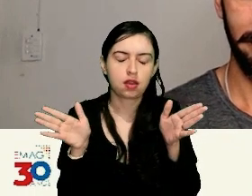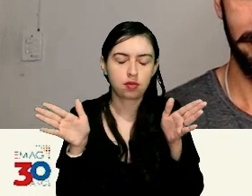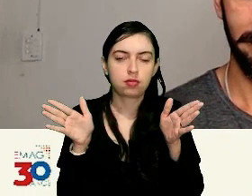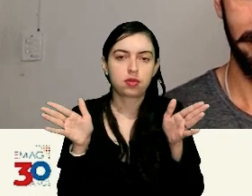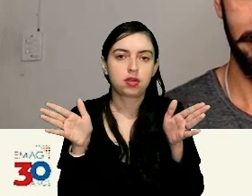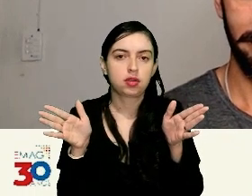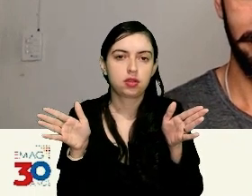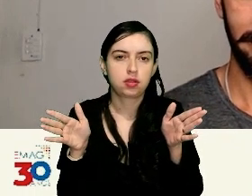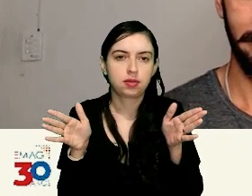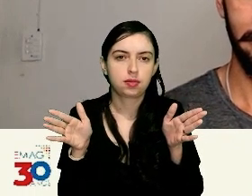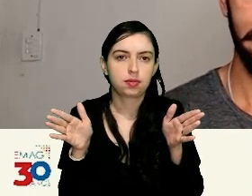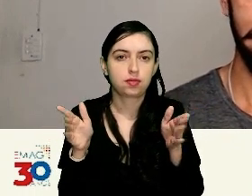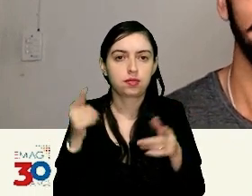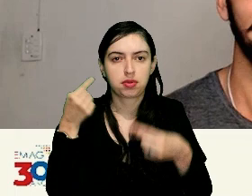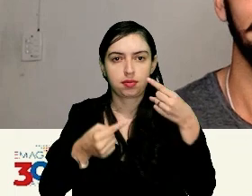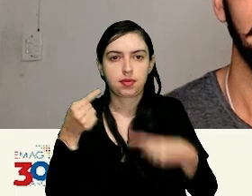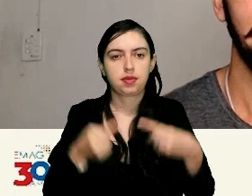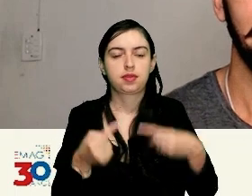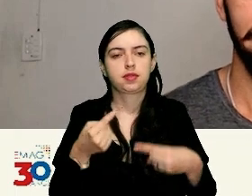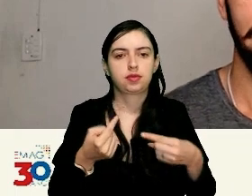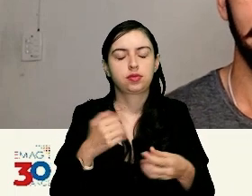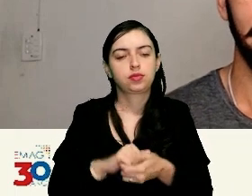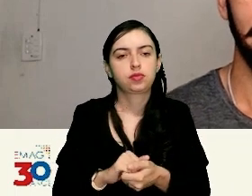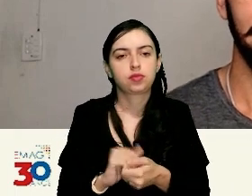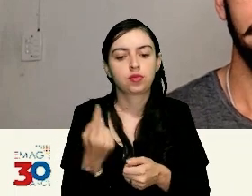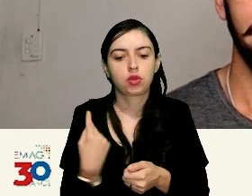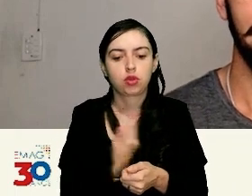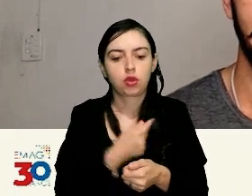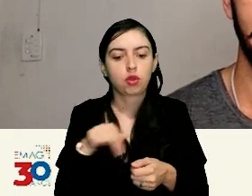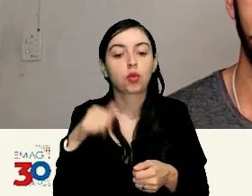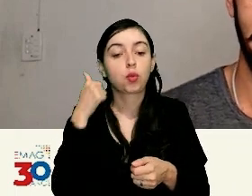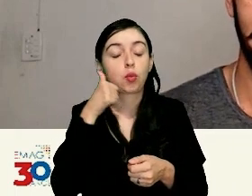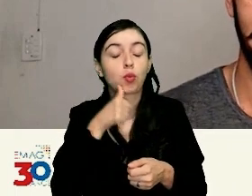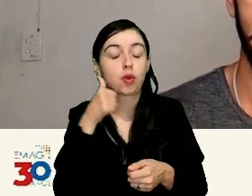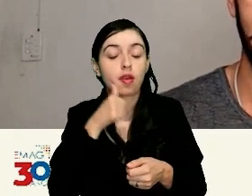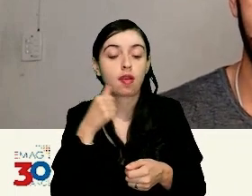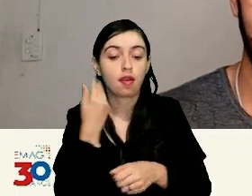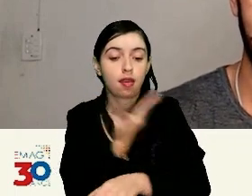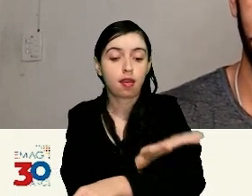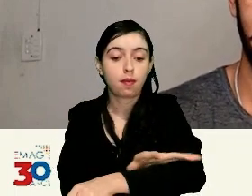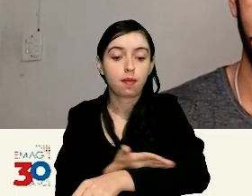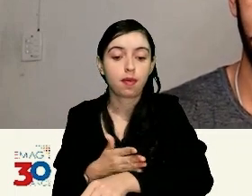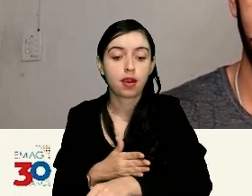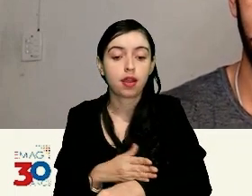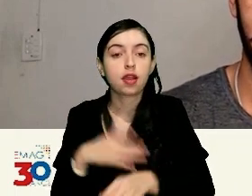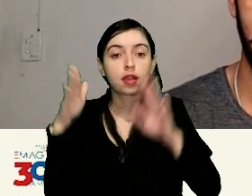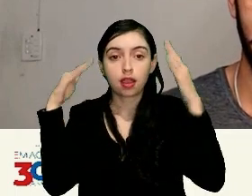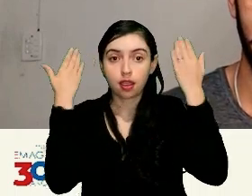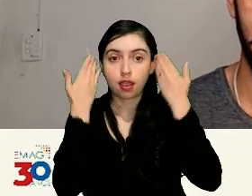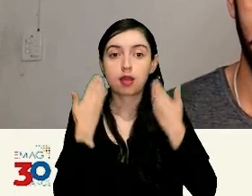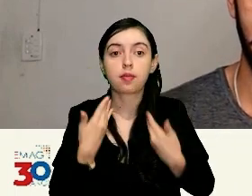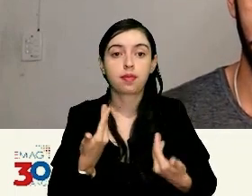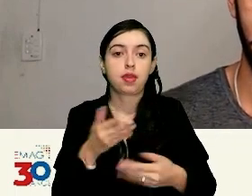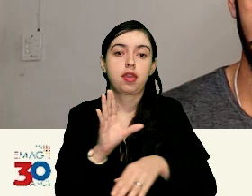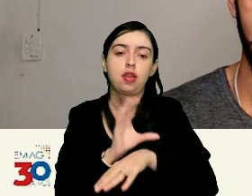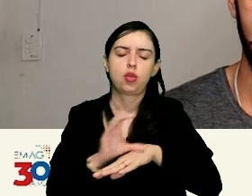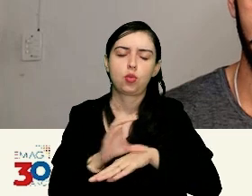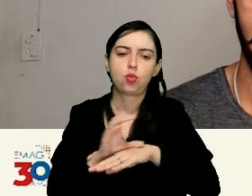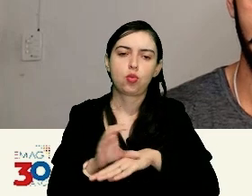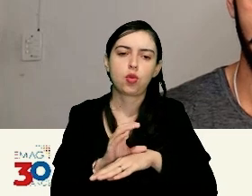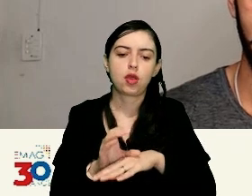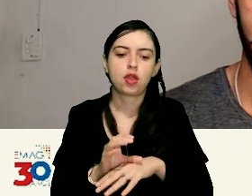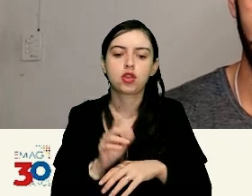para debate. Eu sou uma mulher branca, tenho cabelos castanhos, estou com cabelo preso em trança